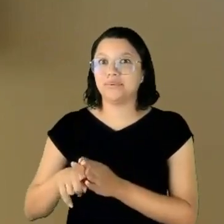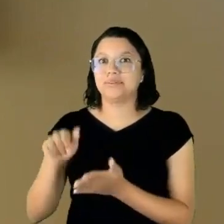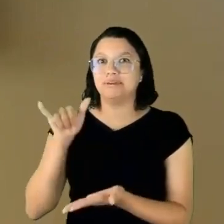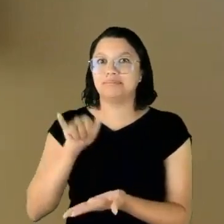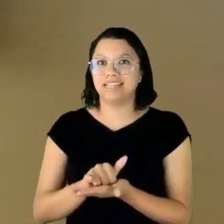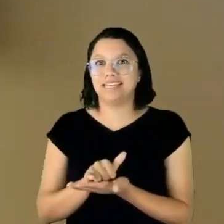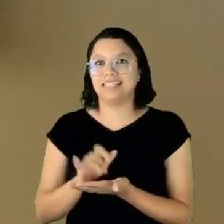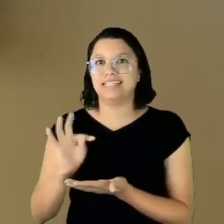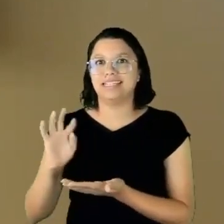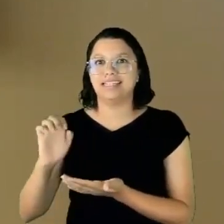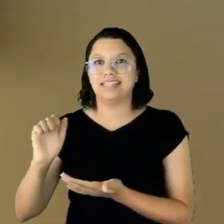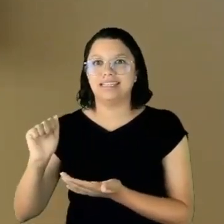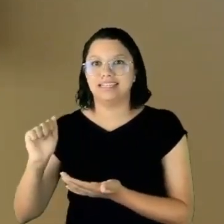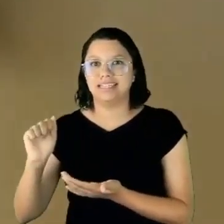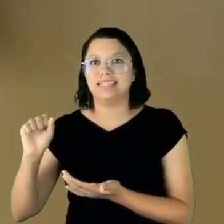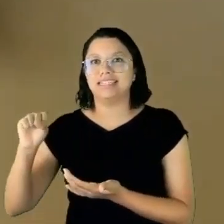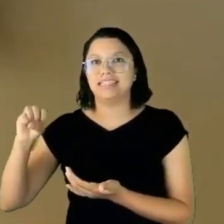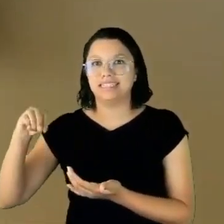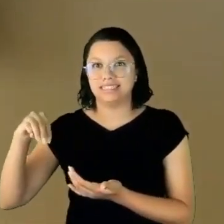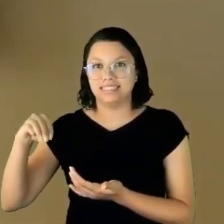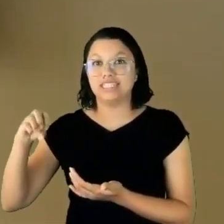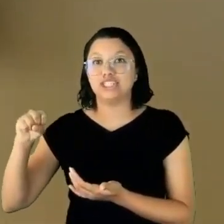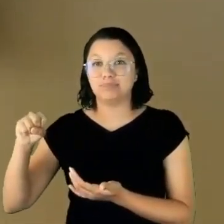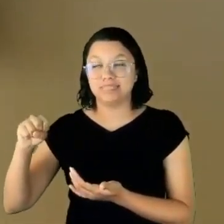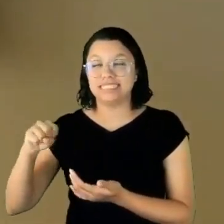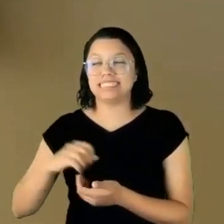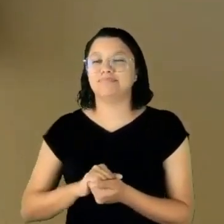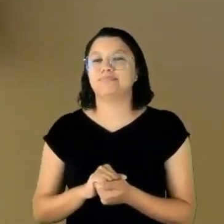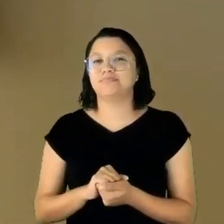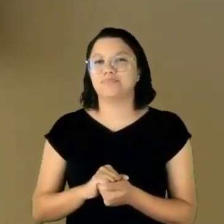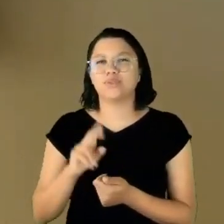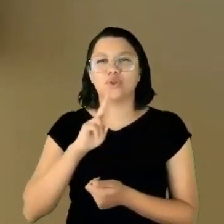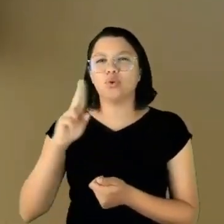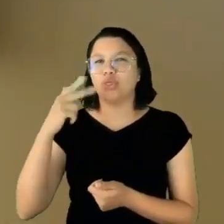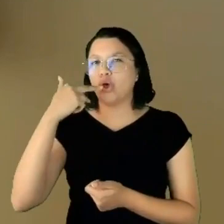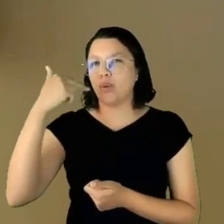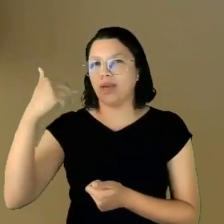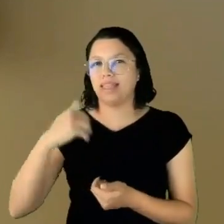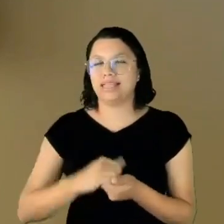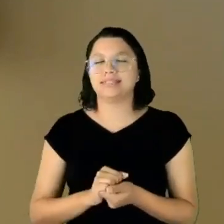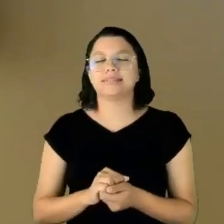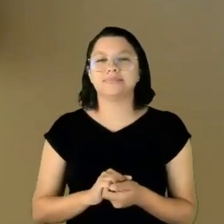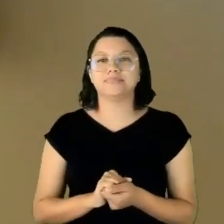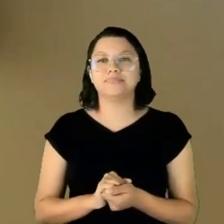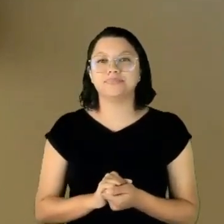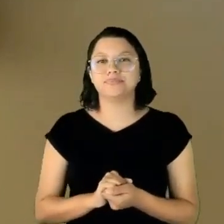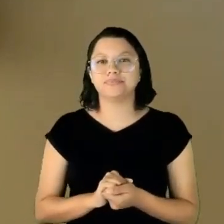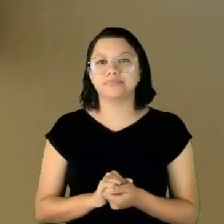vocês só que não abusem porque ele tem que trabalhar também e tem outras coisas para fazer